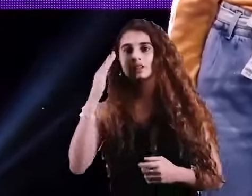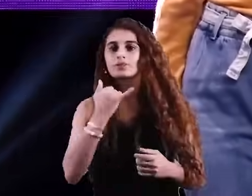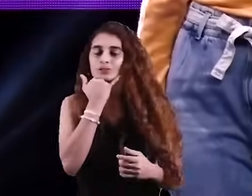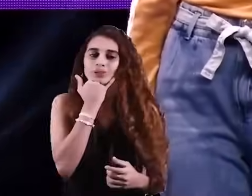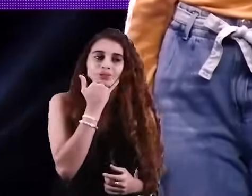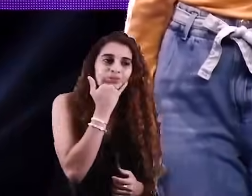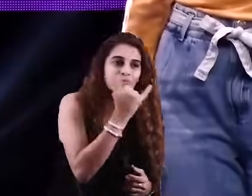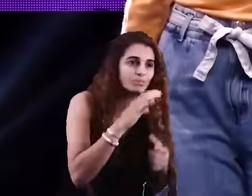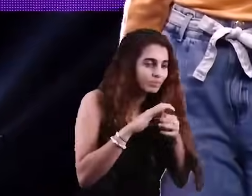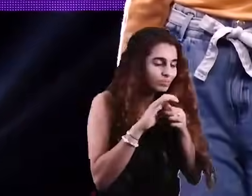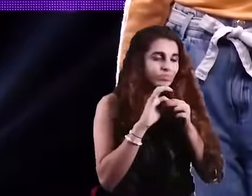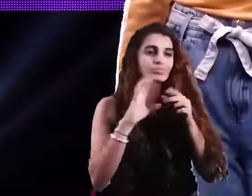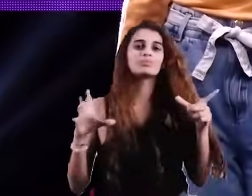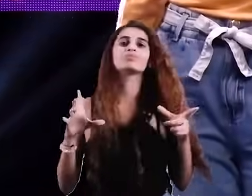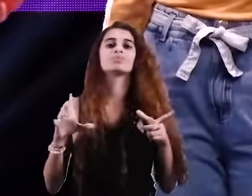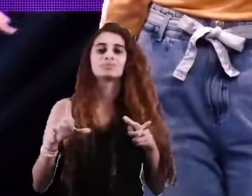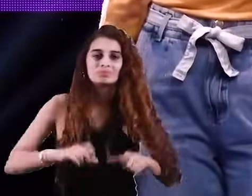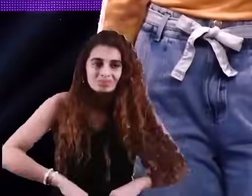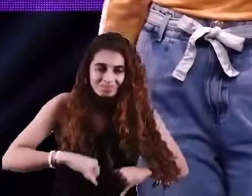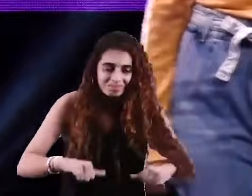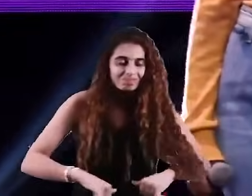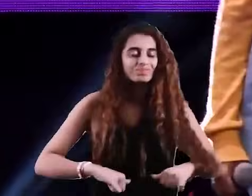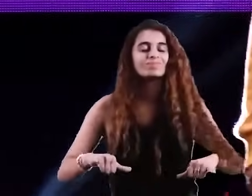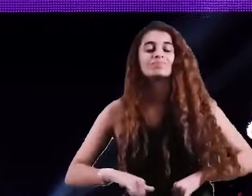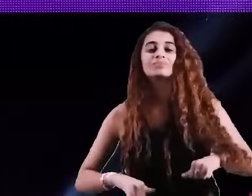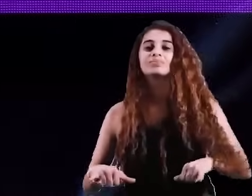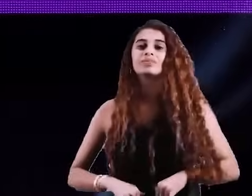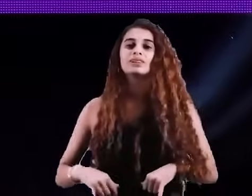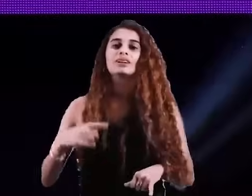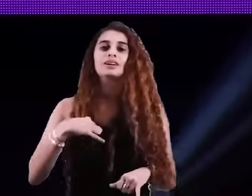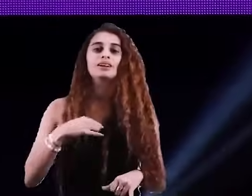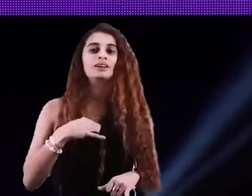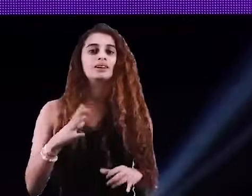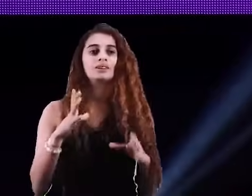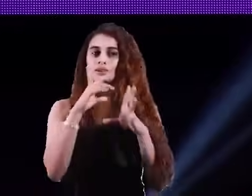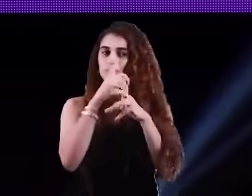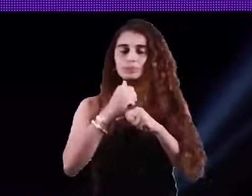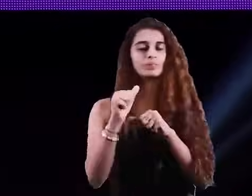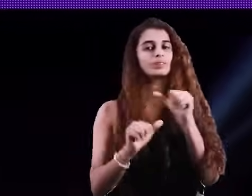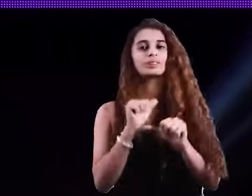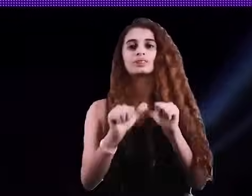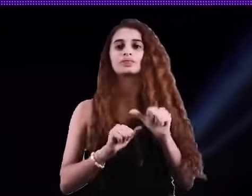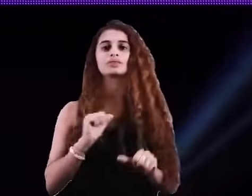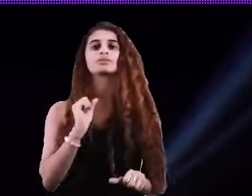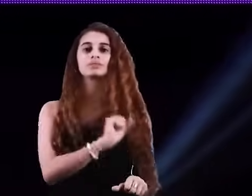a dor do Nabal, eu não poderia ser um Abigail. Foi preciso